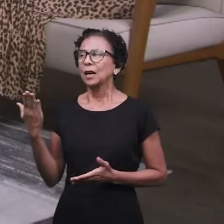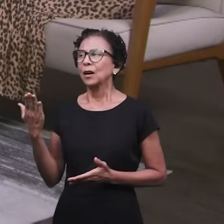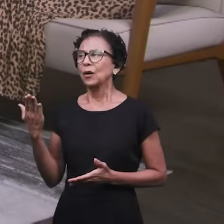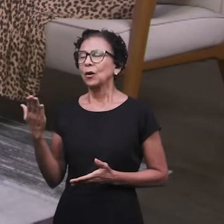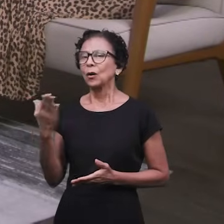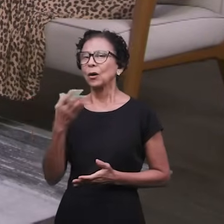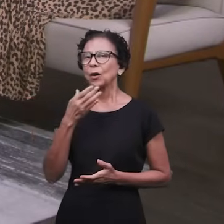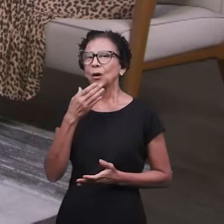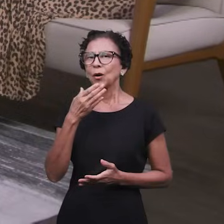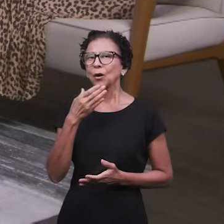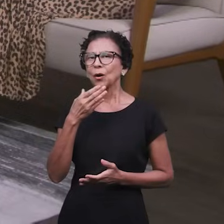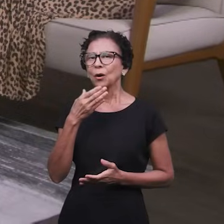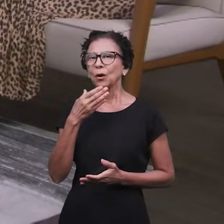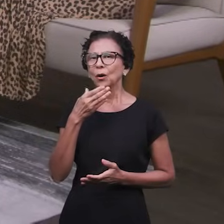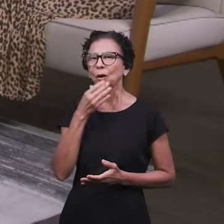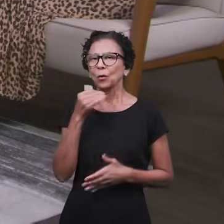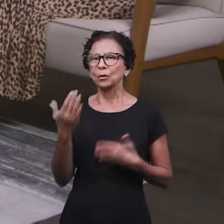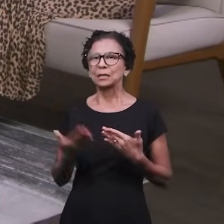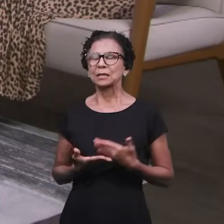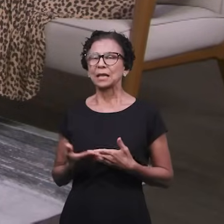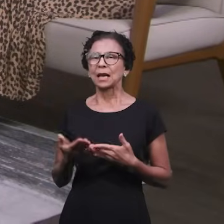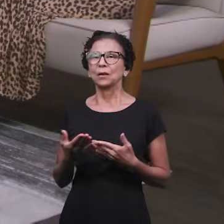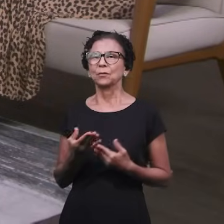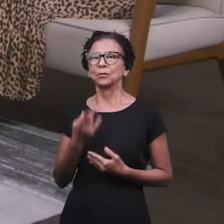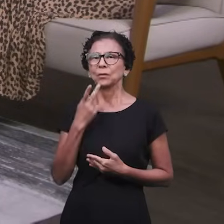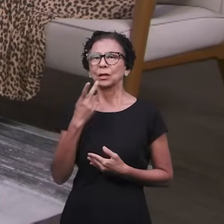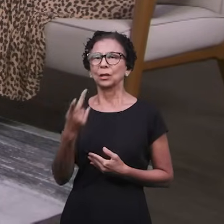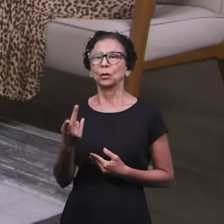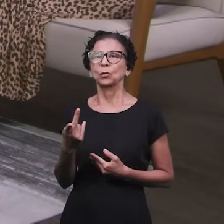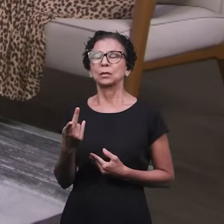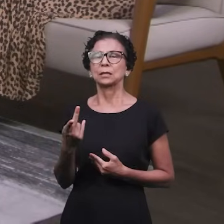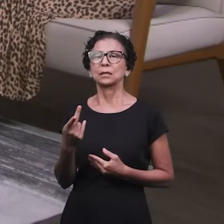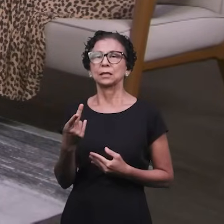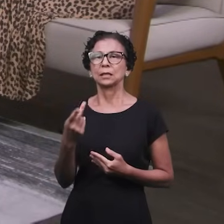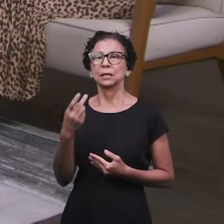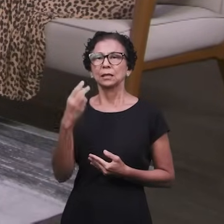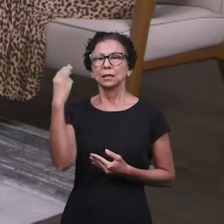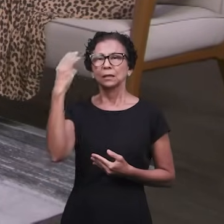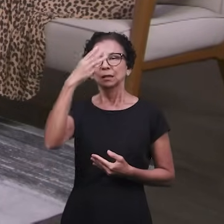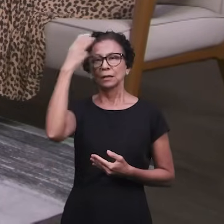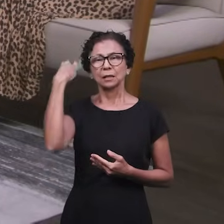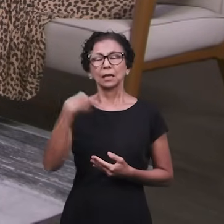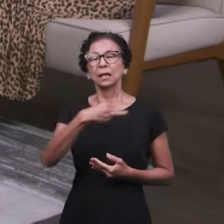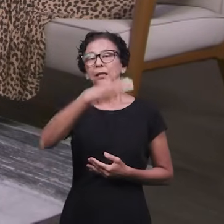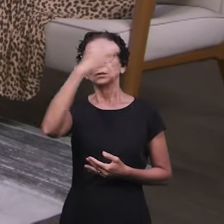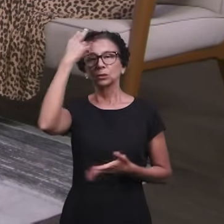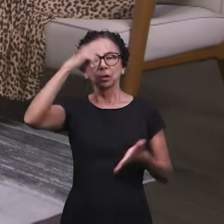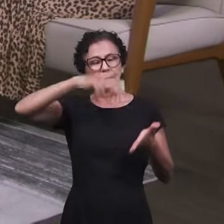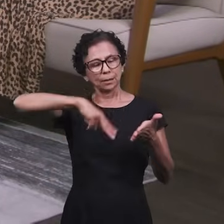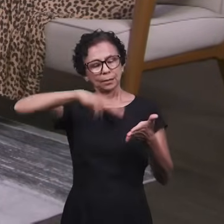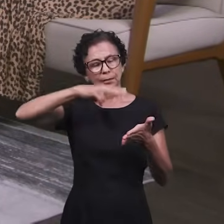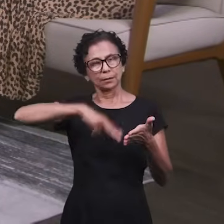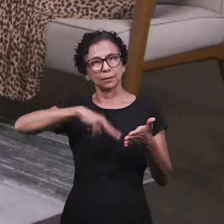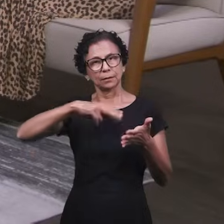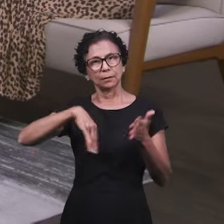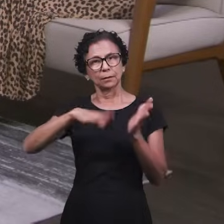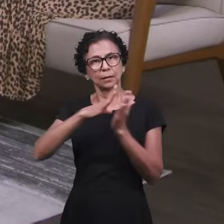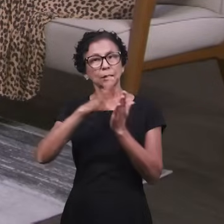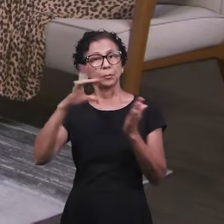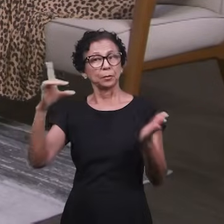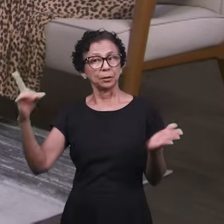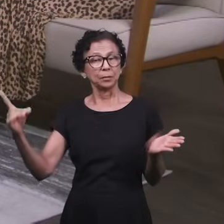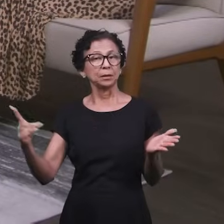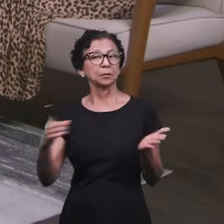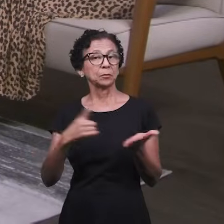dia? 3 horas. 3 horas. Então, ele tem um compromisso de leitura que também impacta a vida